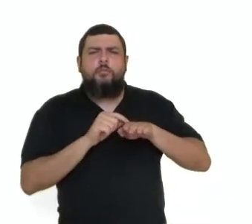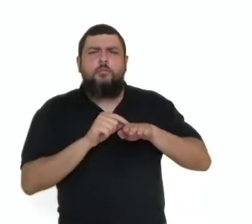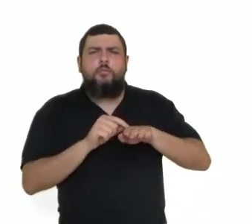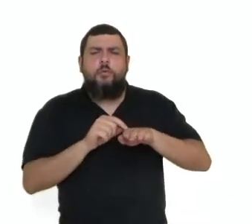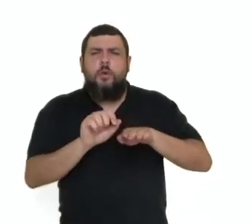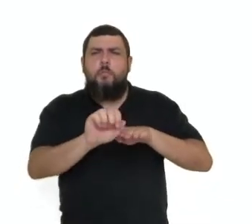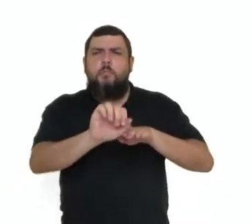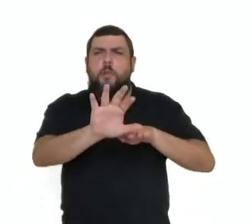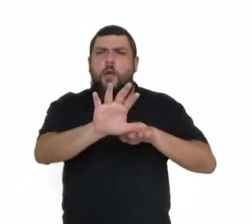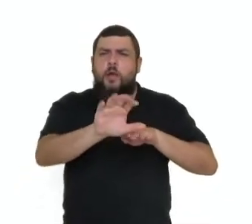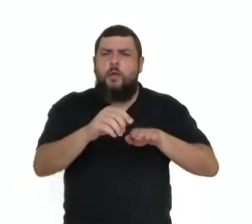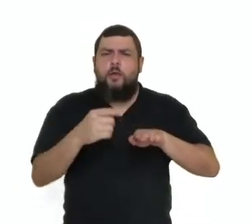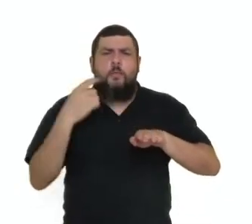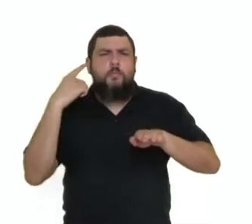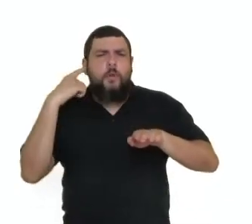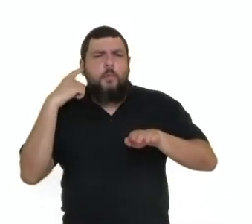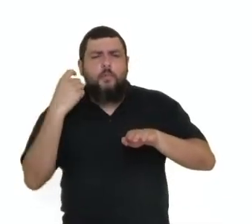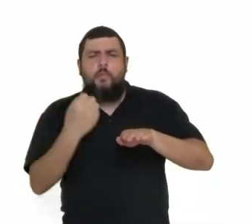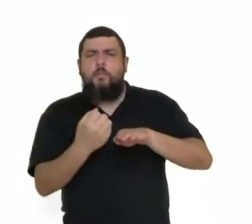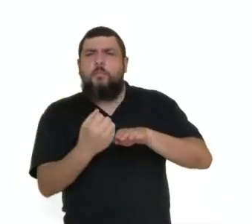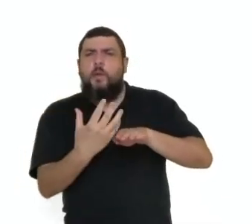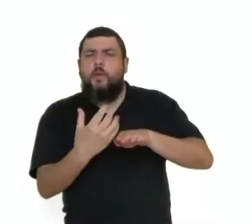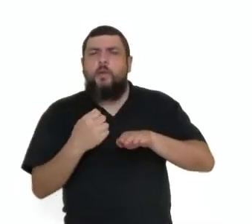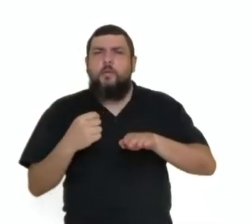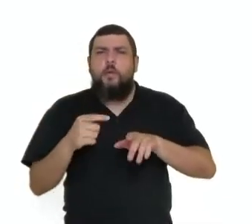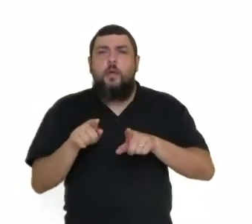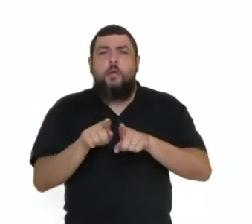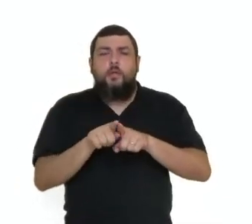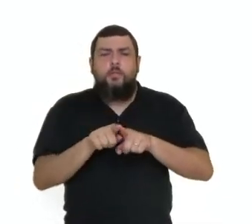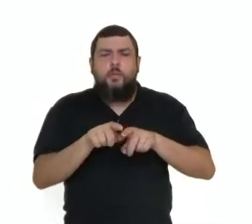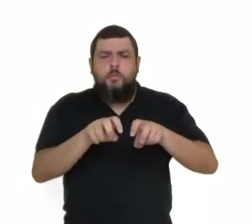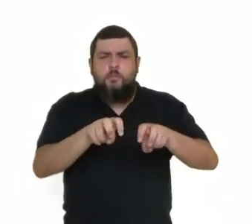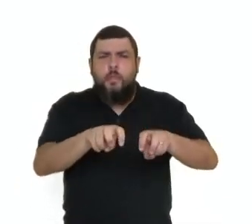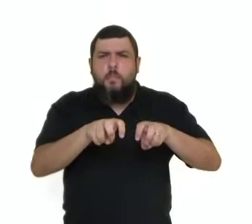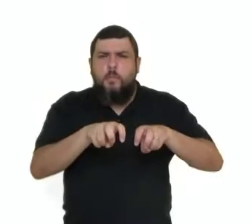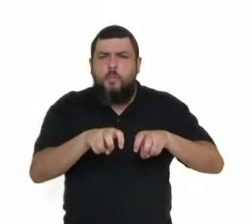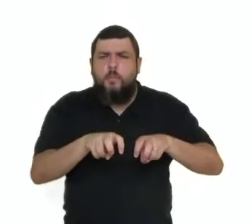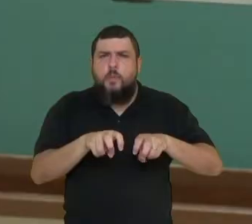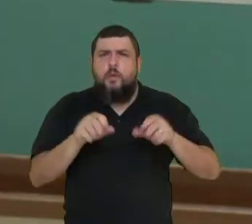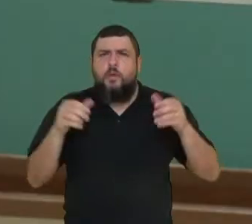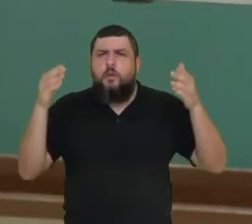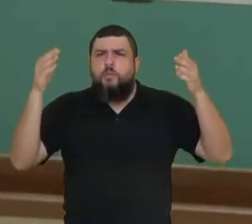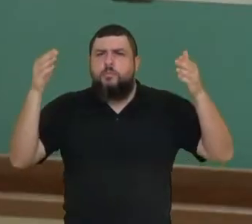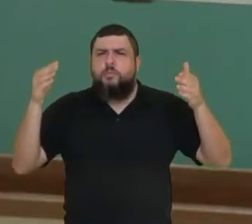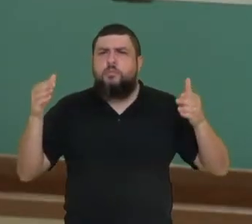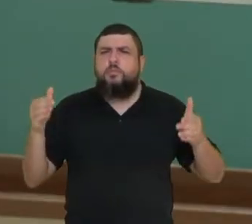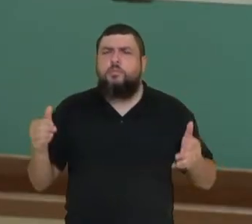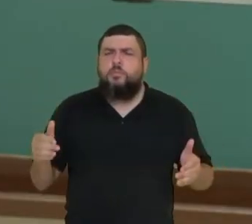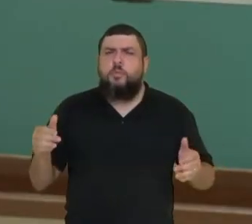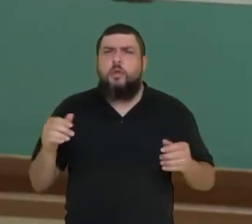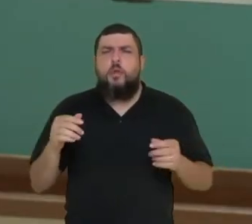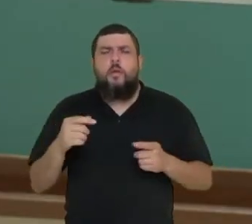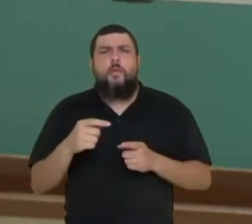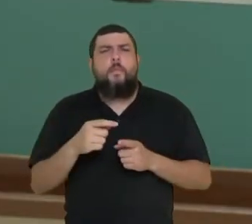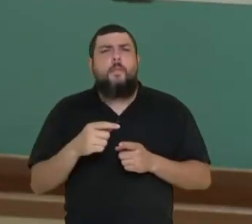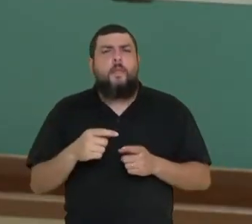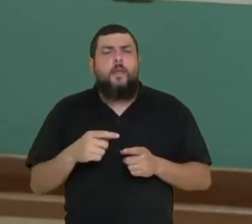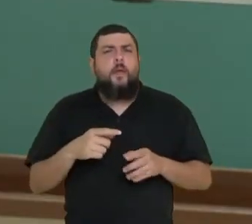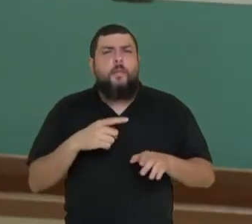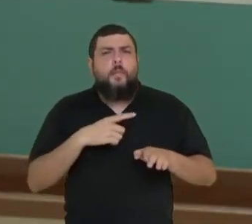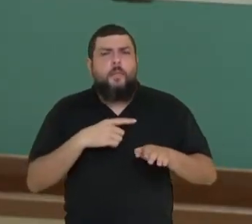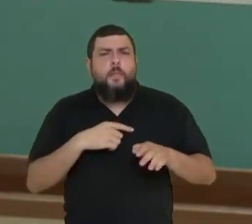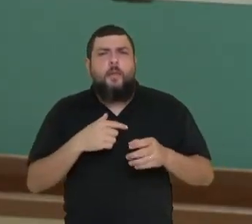quando o rádio está ligado, quando carrega mais pessoas, com os vidros abertos. Vejam, um automóvel consome mais